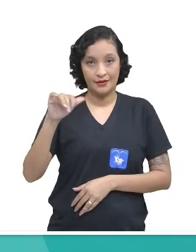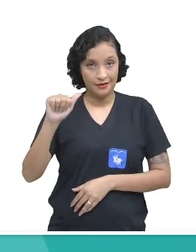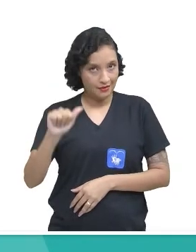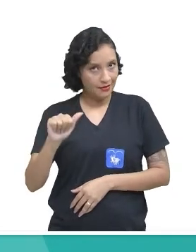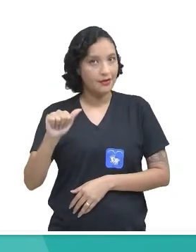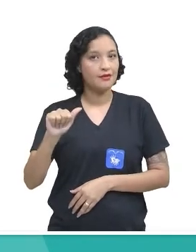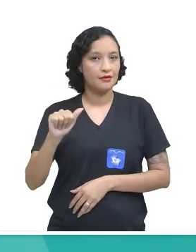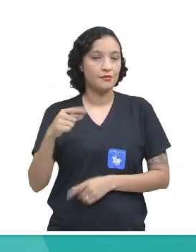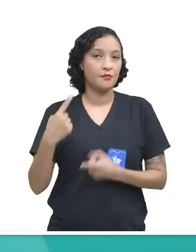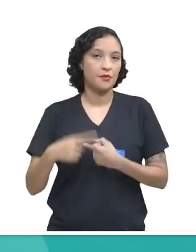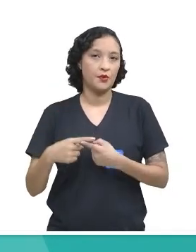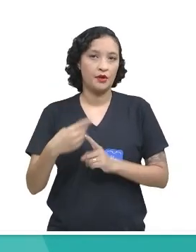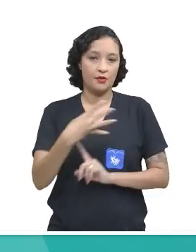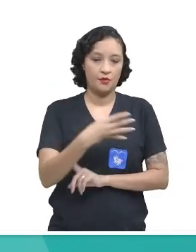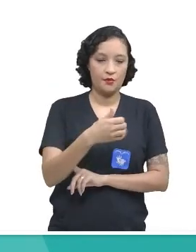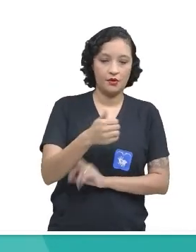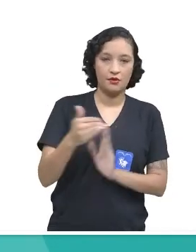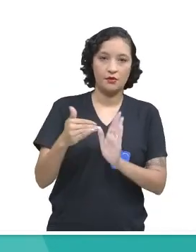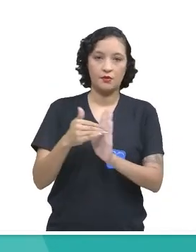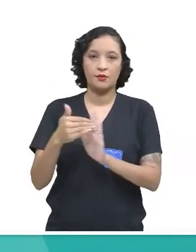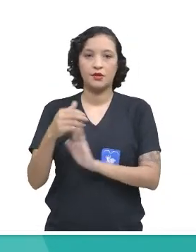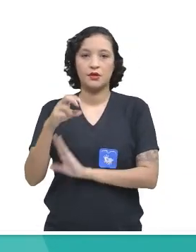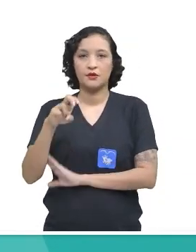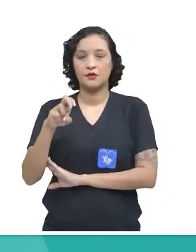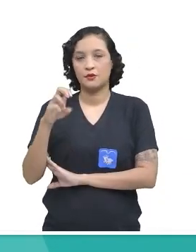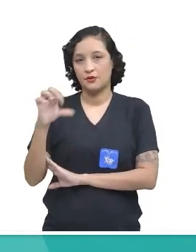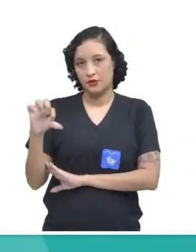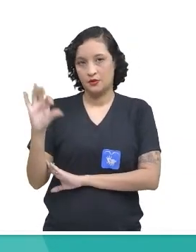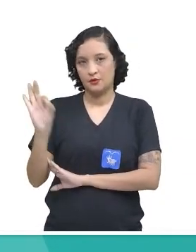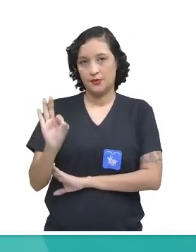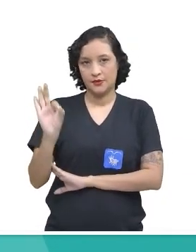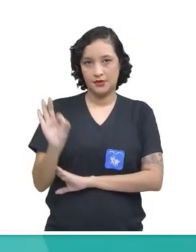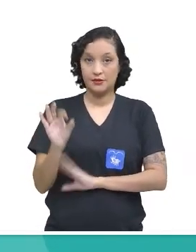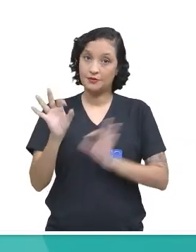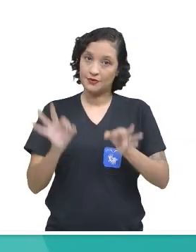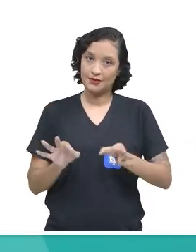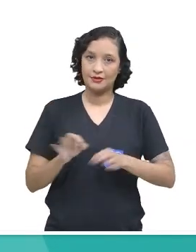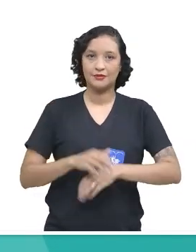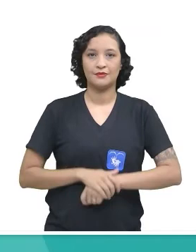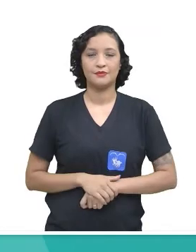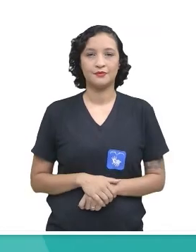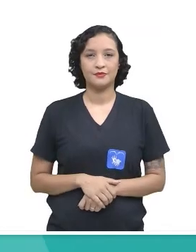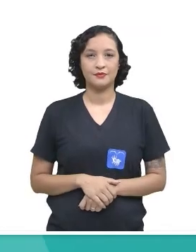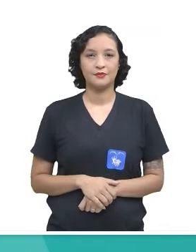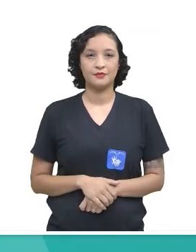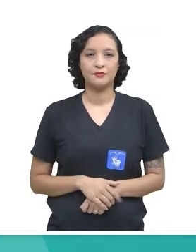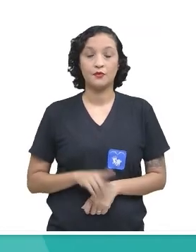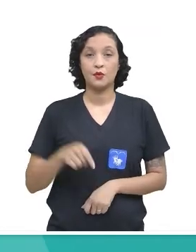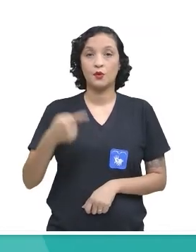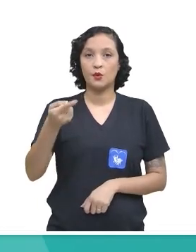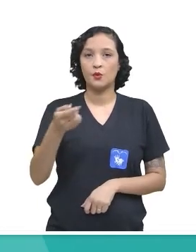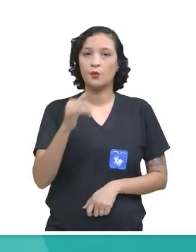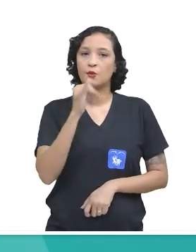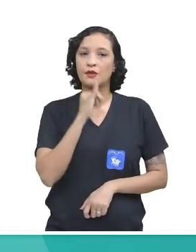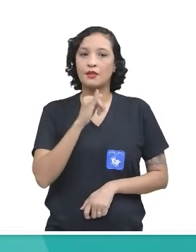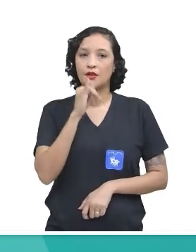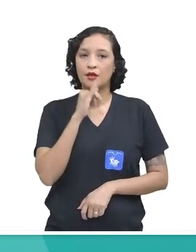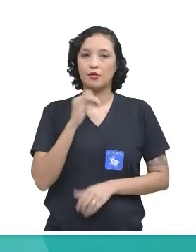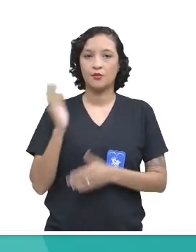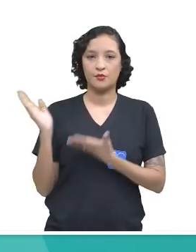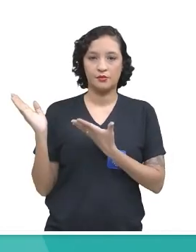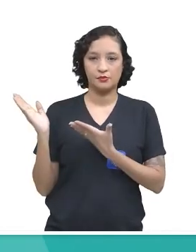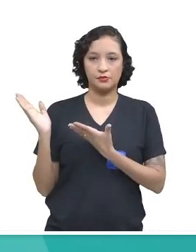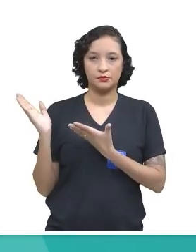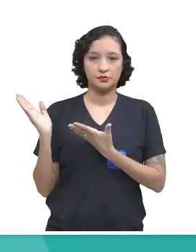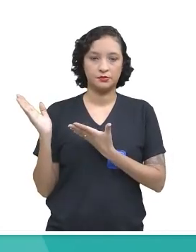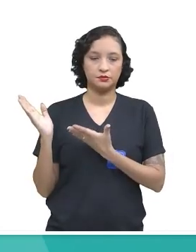de 41% a 59%, certo? E agora nós temos um outro exemplo.